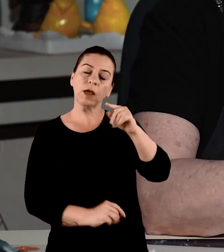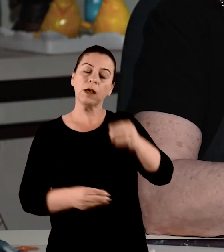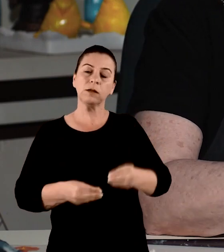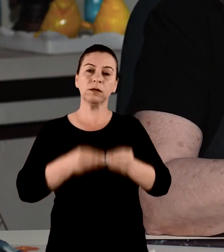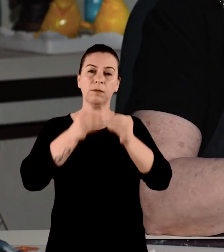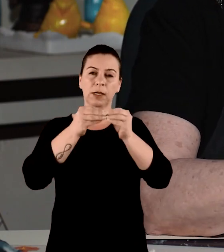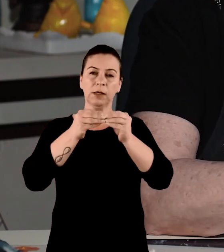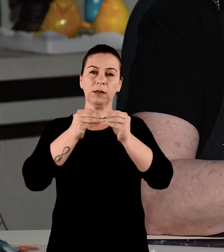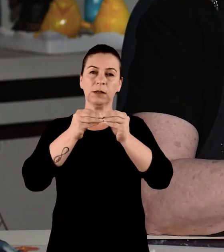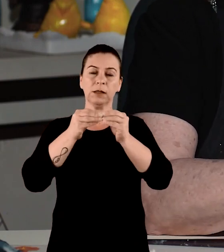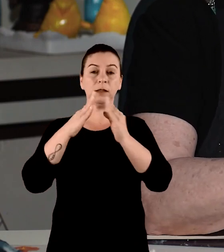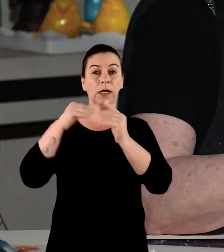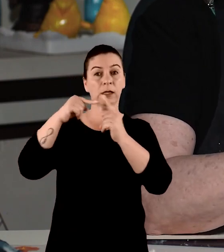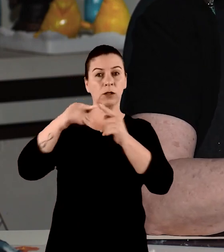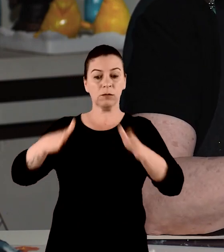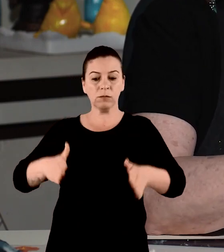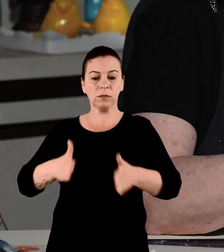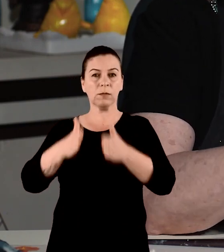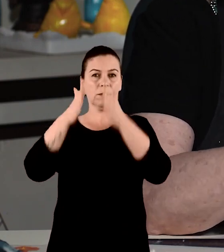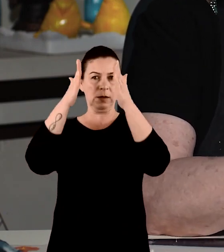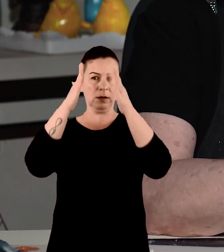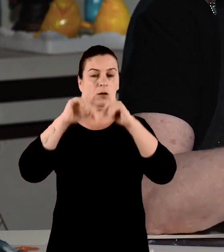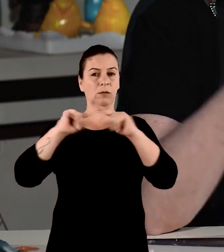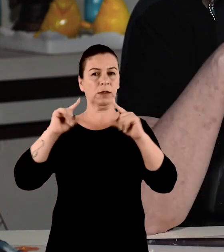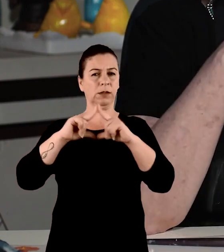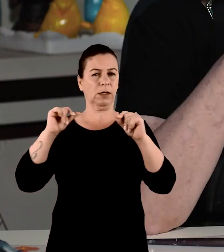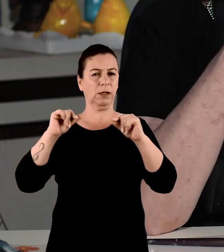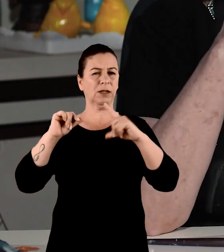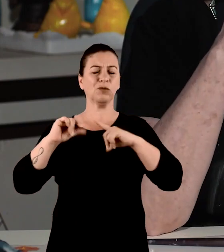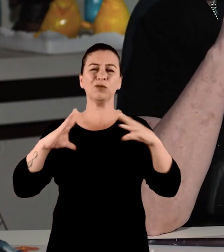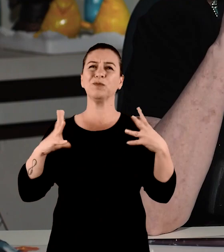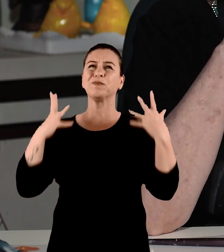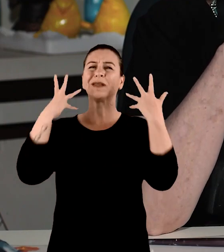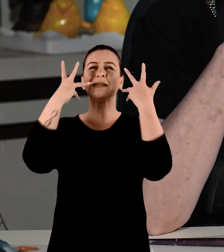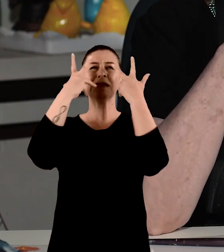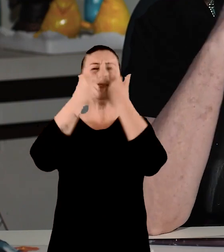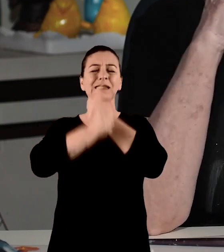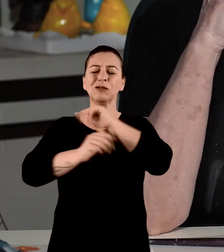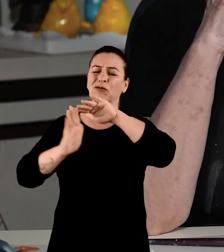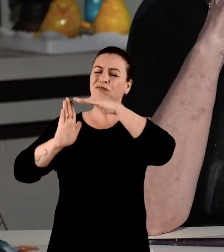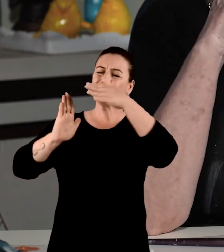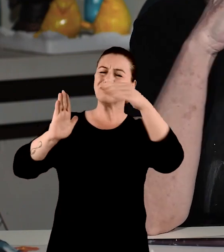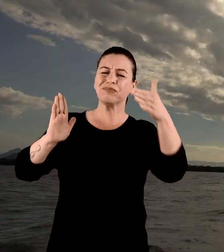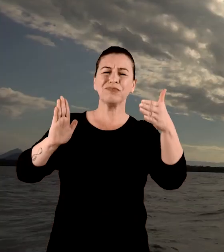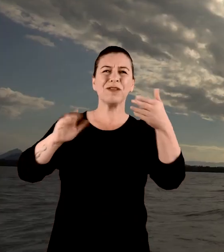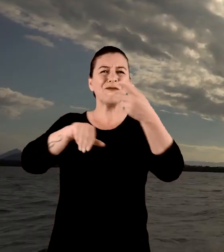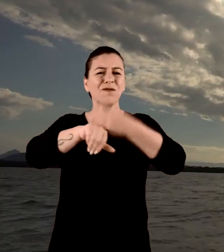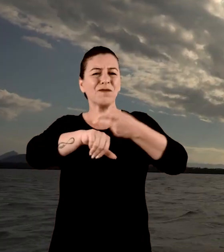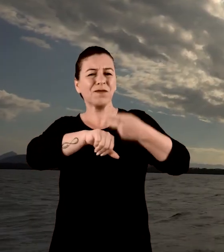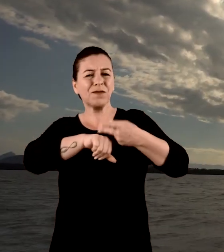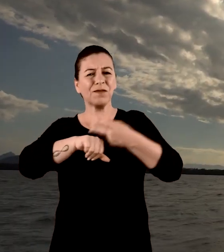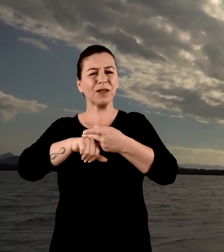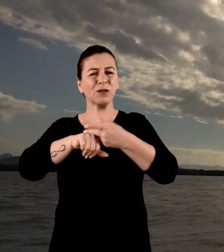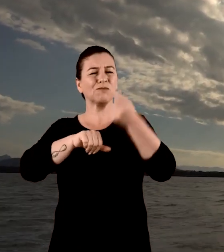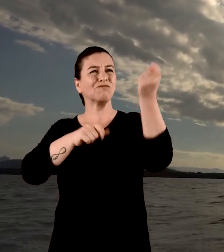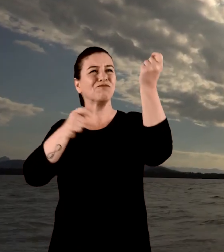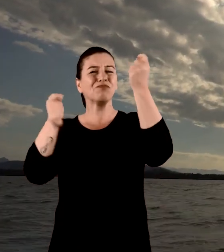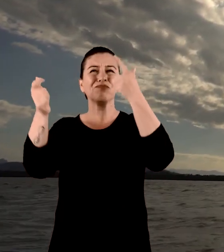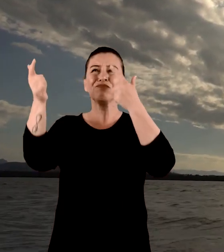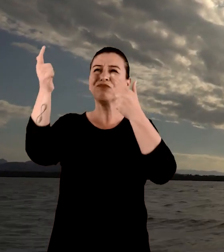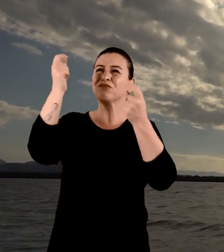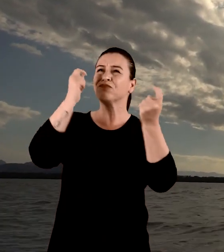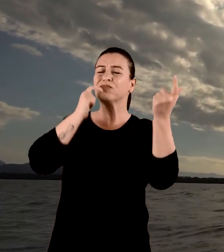na Catedral de Brasília. São arcos limbos, todos em vitrais, onde a luz passa